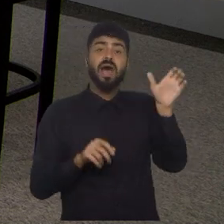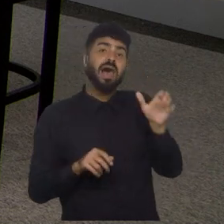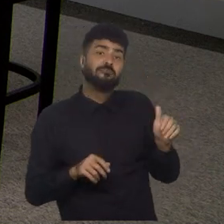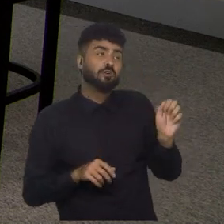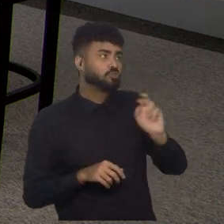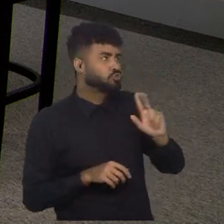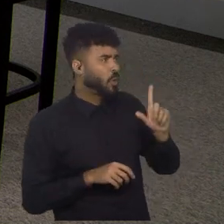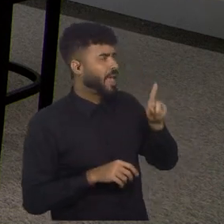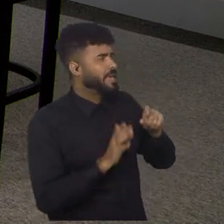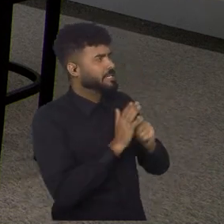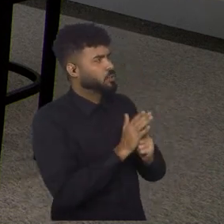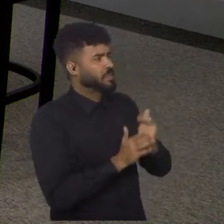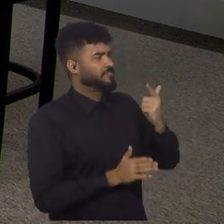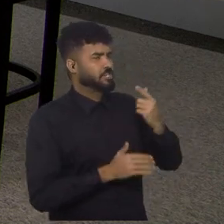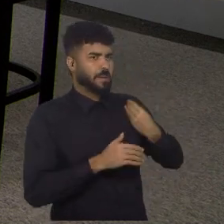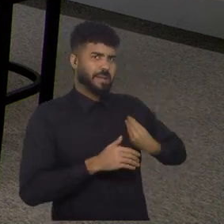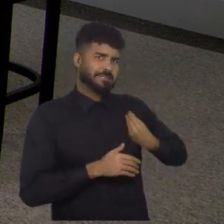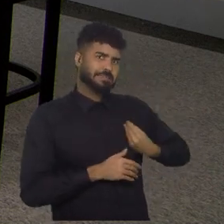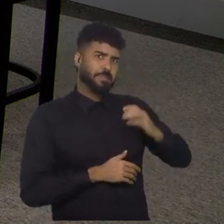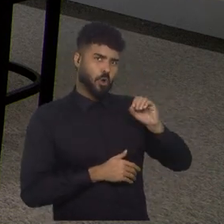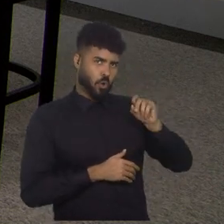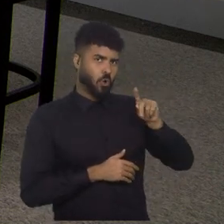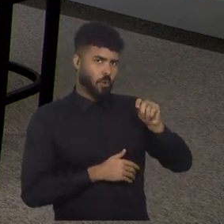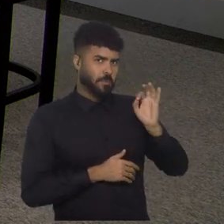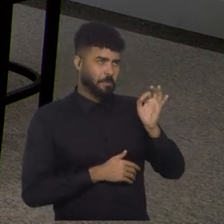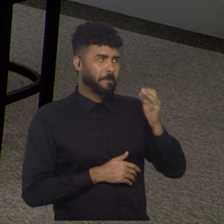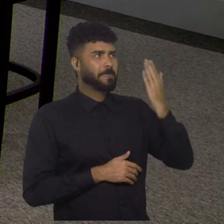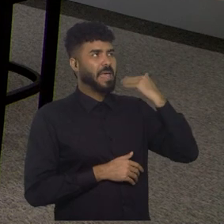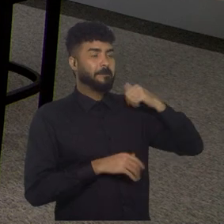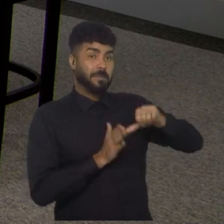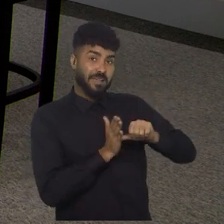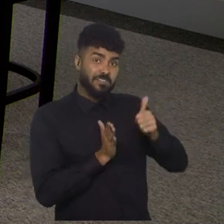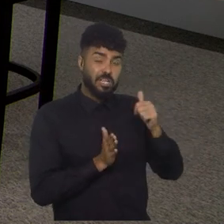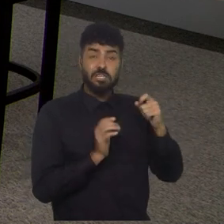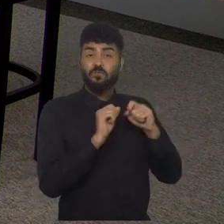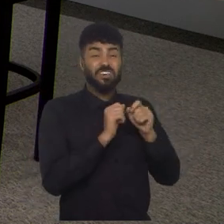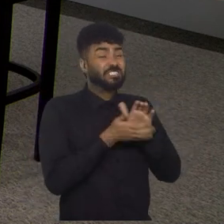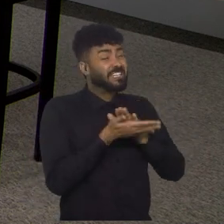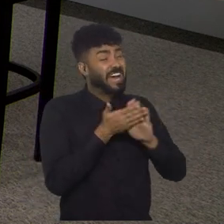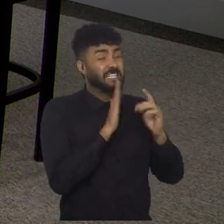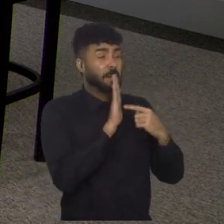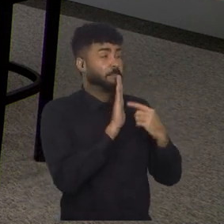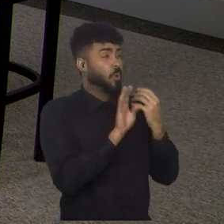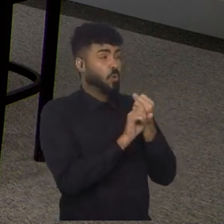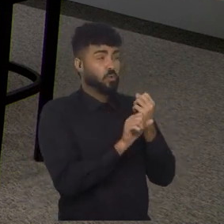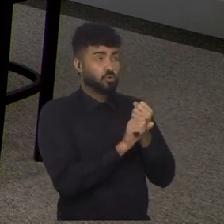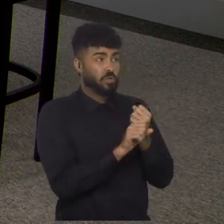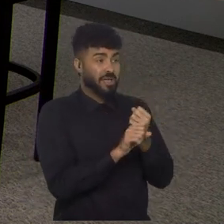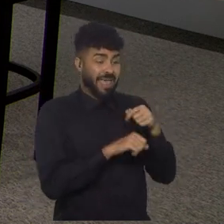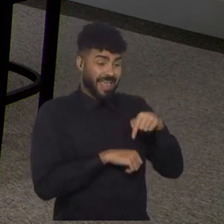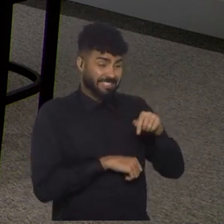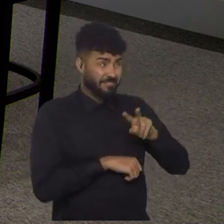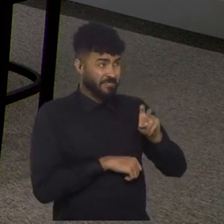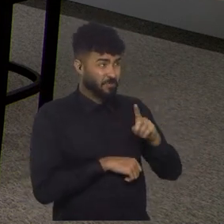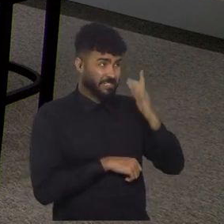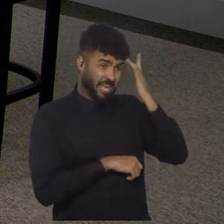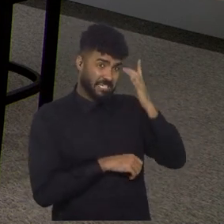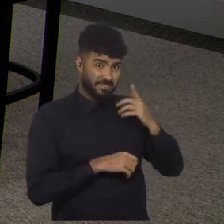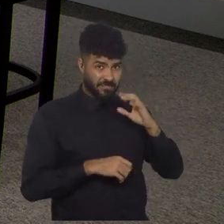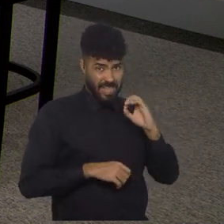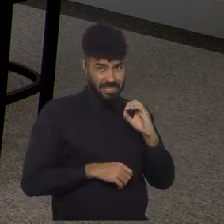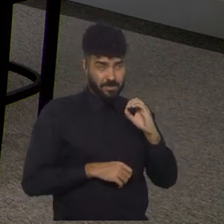a segunda participação em Mundial, e na primeira vez sequer pontuou. Será que dessa vez consegue sair,